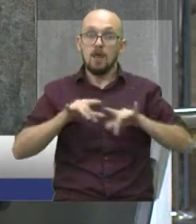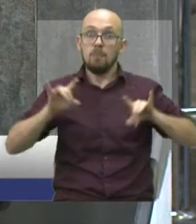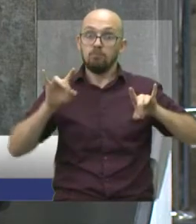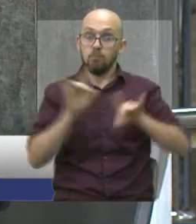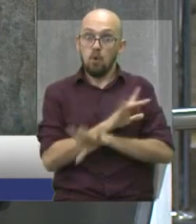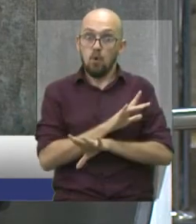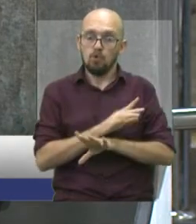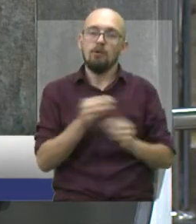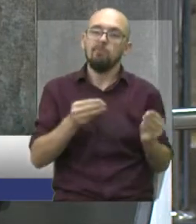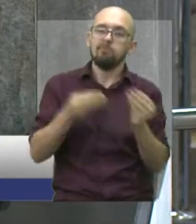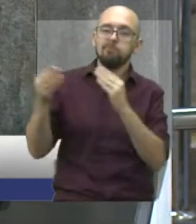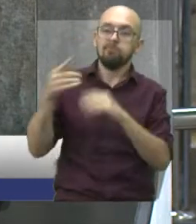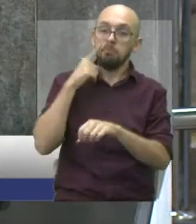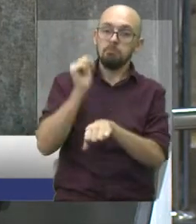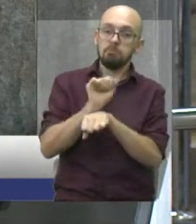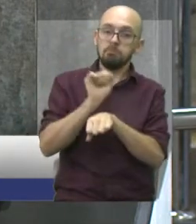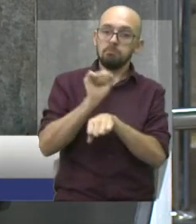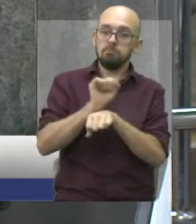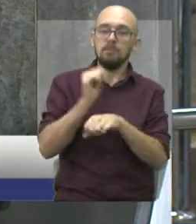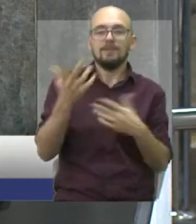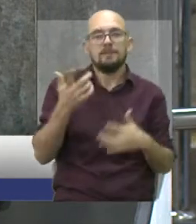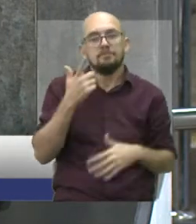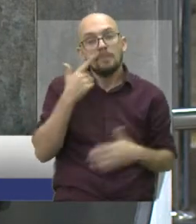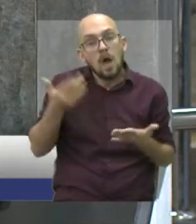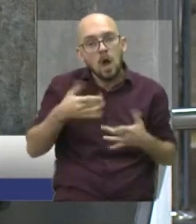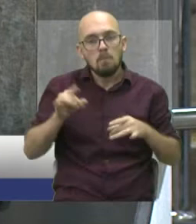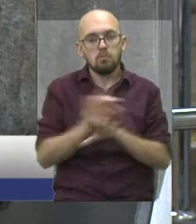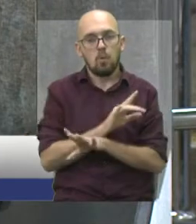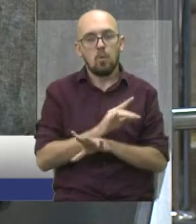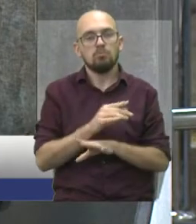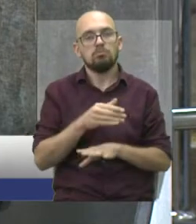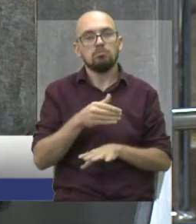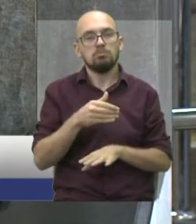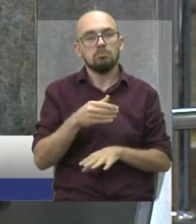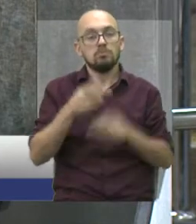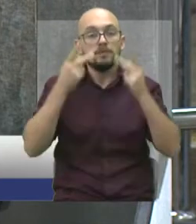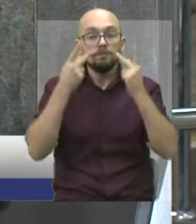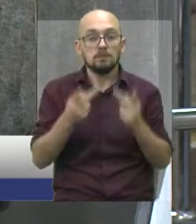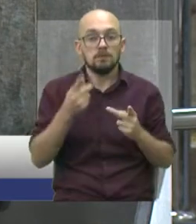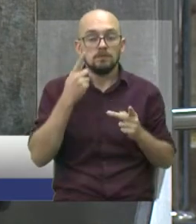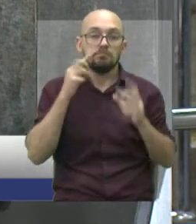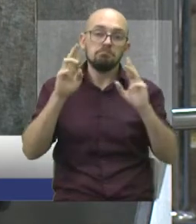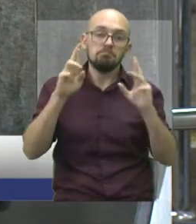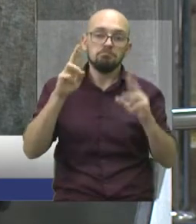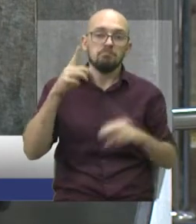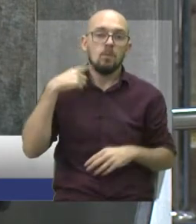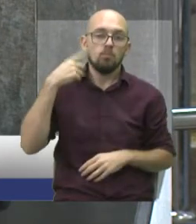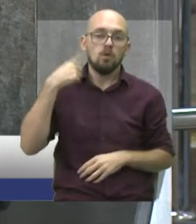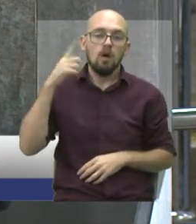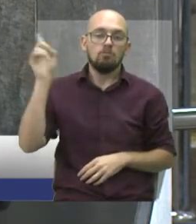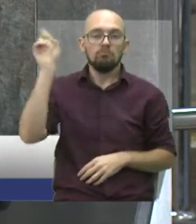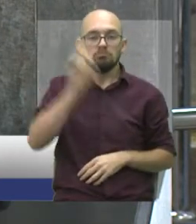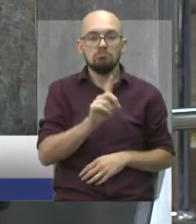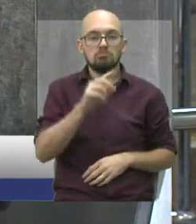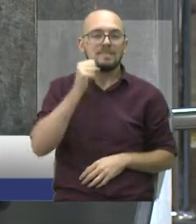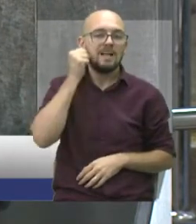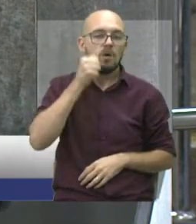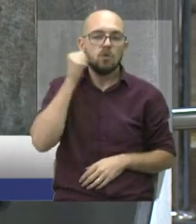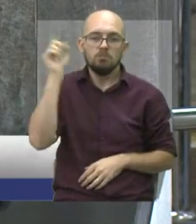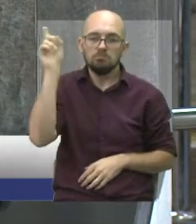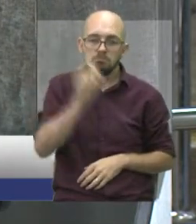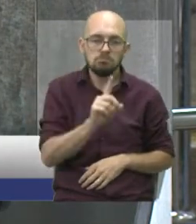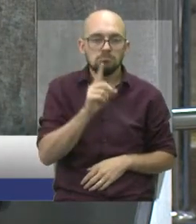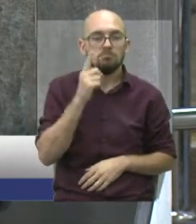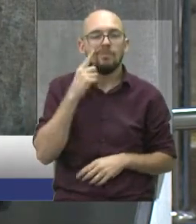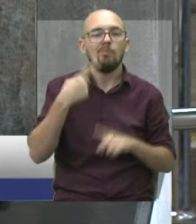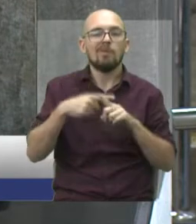projeto elaborado, nós temos condições também de fazer a visita diante dos nossos deputados, senadores, aqueles que nós